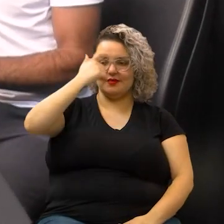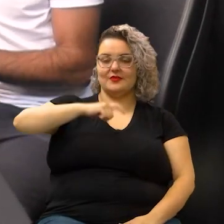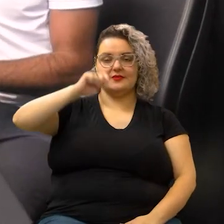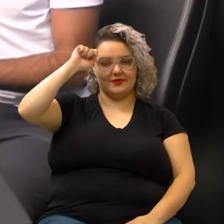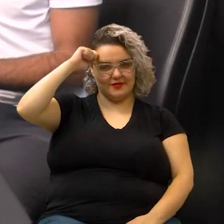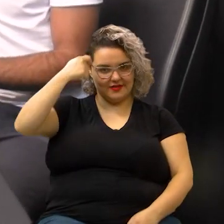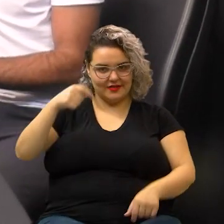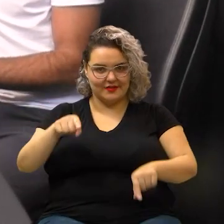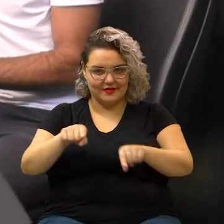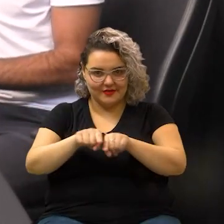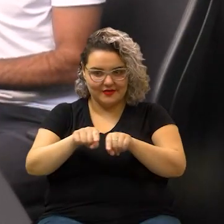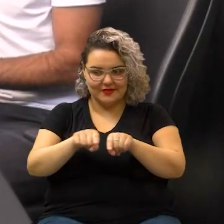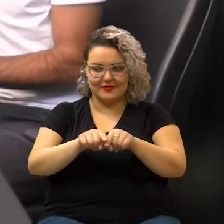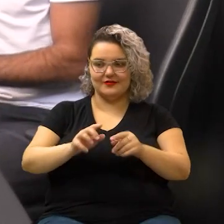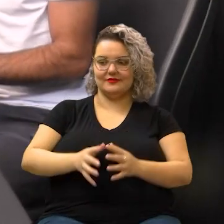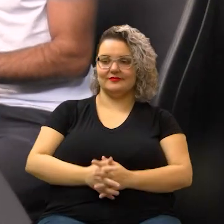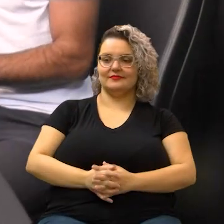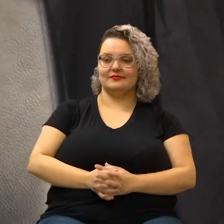negro também,